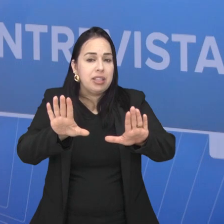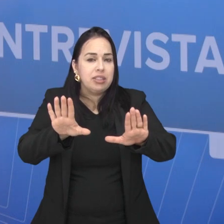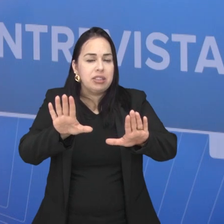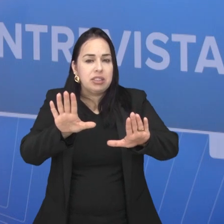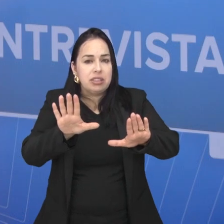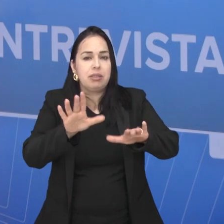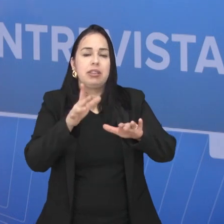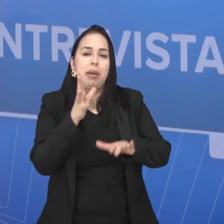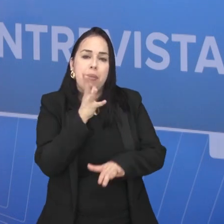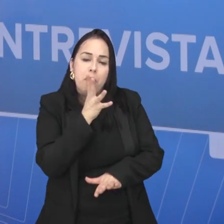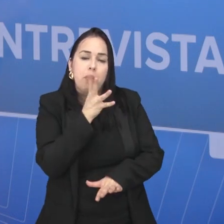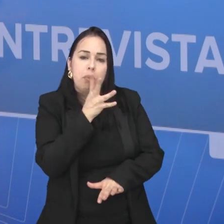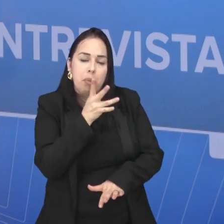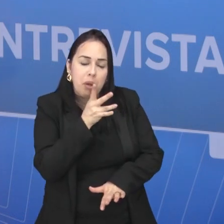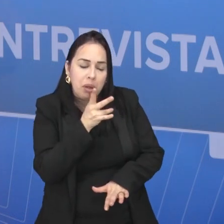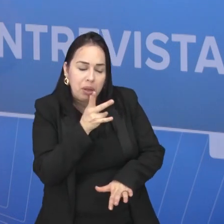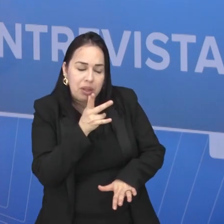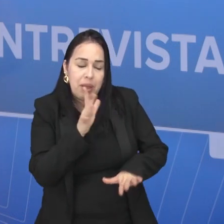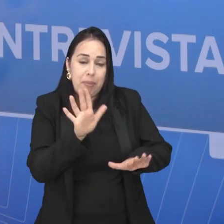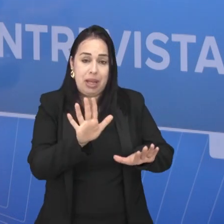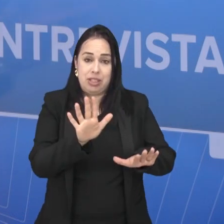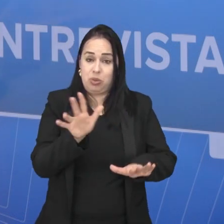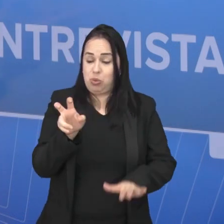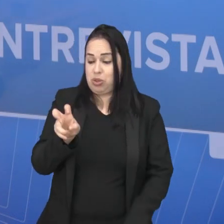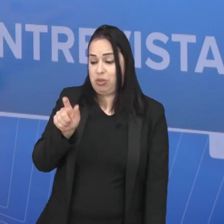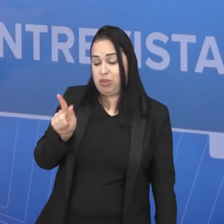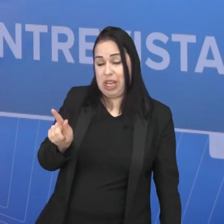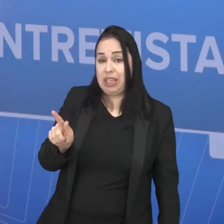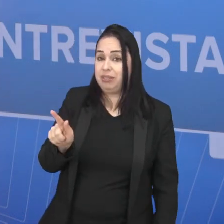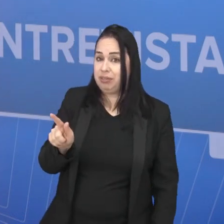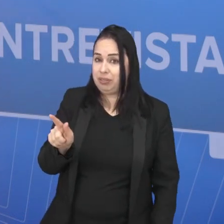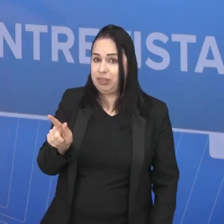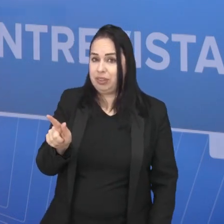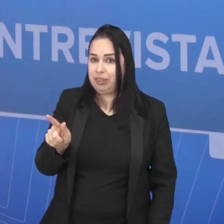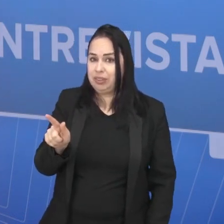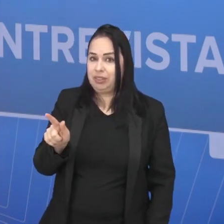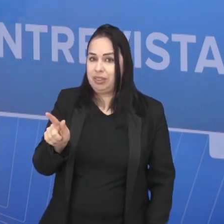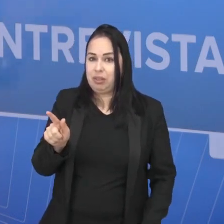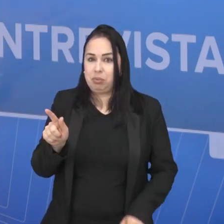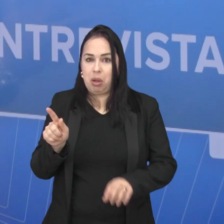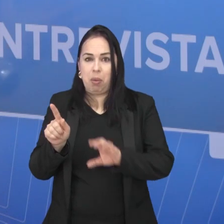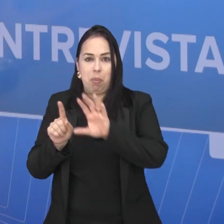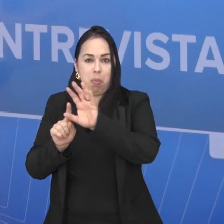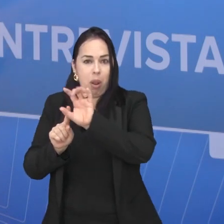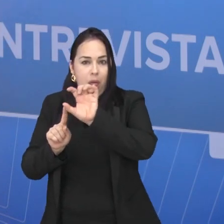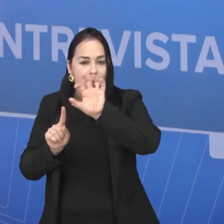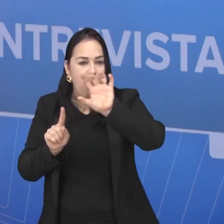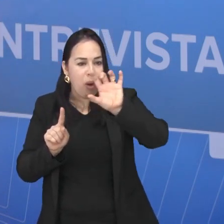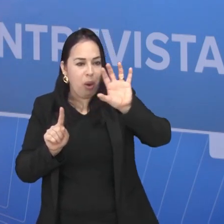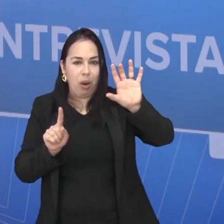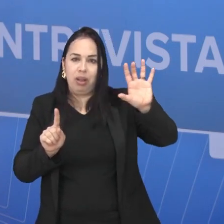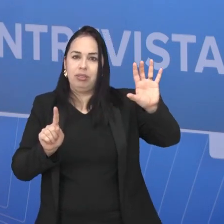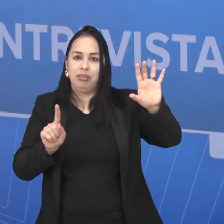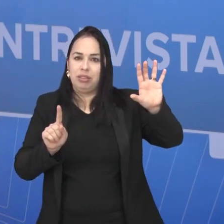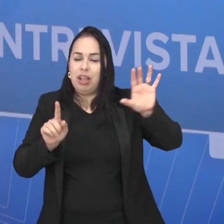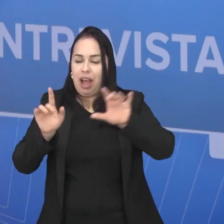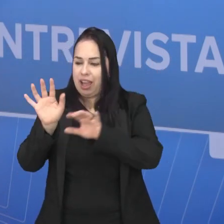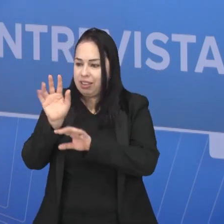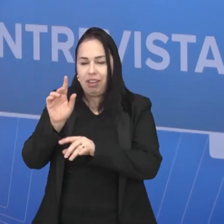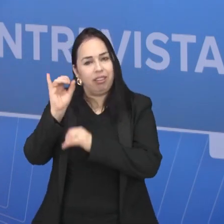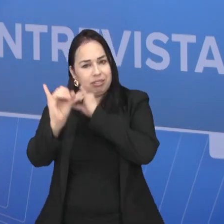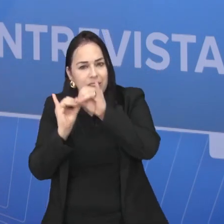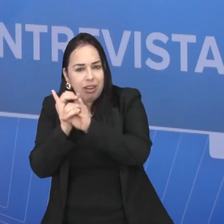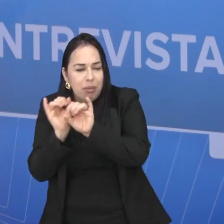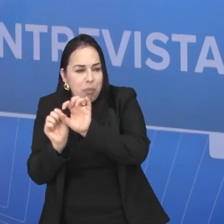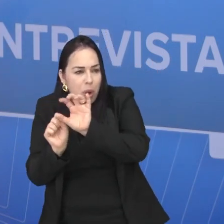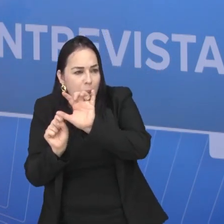seja mínimo, né? Com o 5G, trabalhando pelo ar, né? Fazendo, a gente fala, com